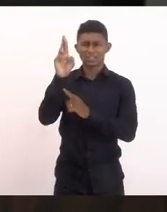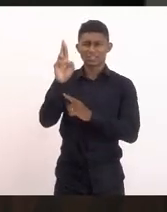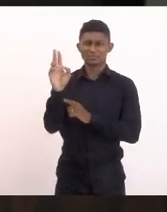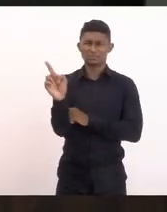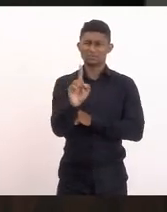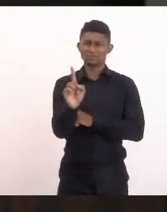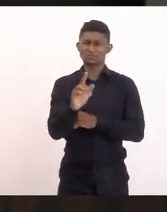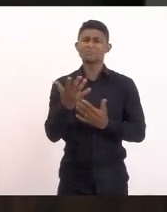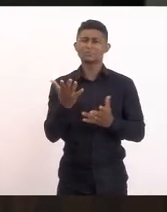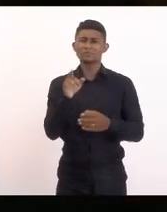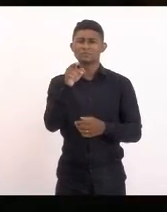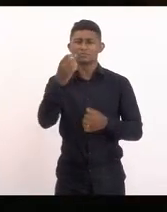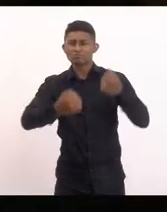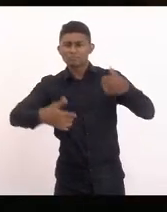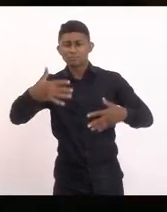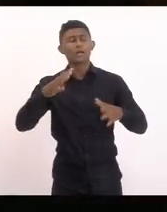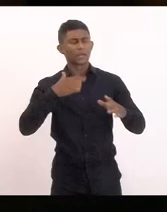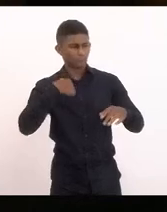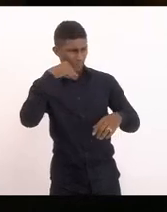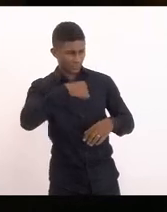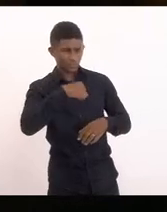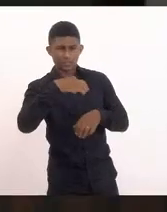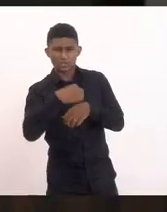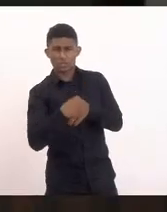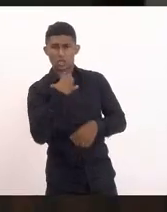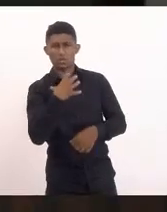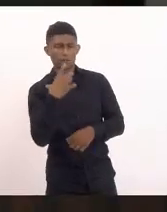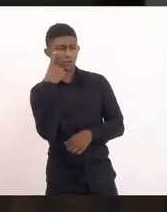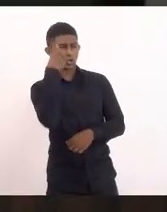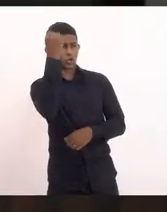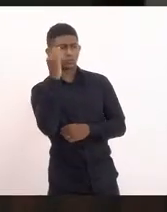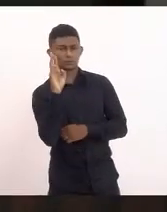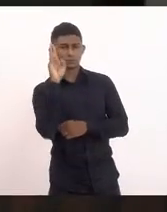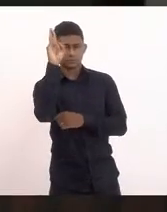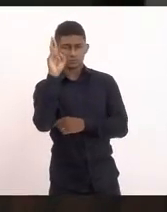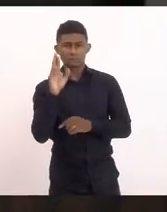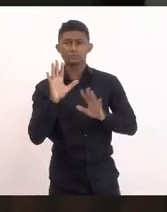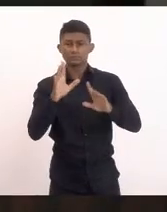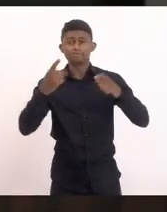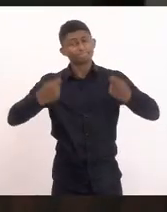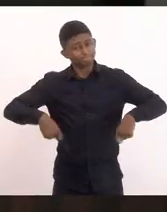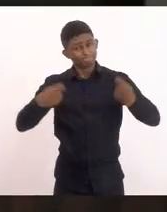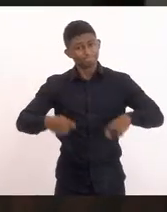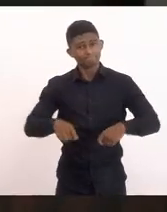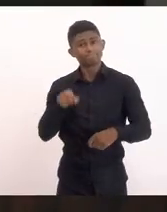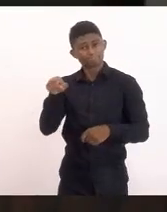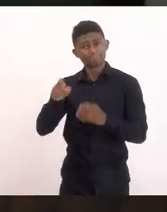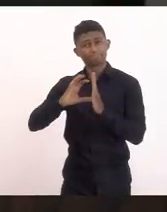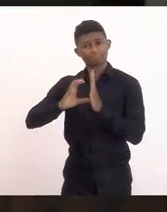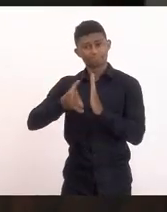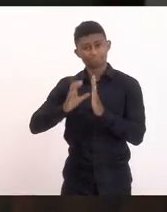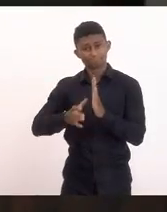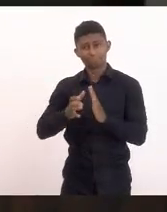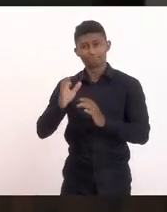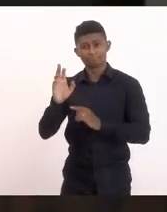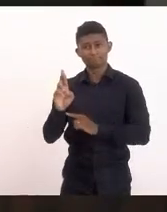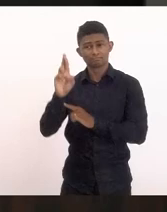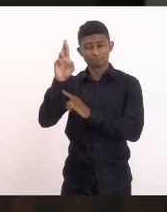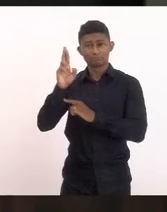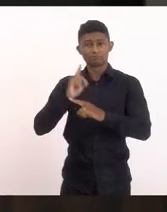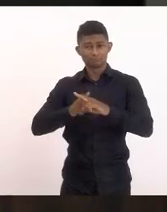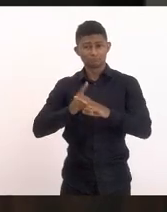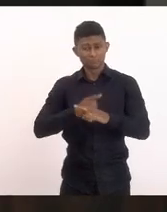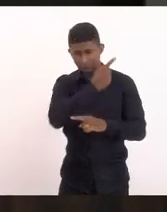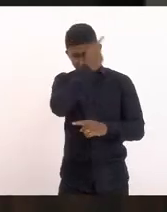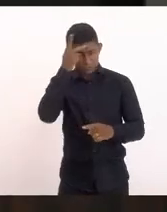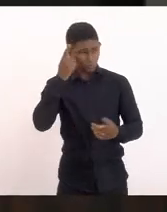como líder indicado do Republicanos. Mas eu preciso, pelo menos, que o líder do Republicanos. Não, porque eu estou sendo cobrado